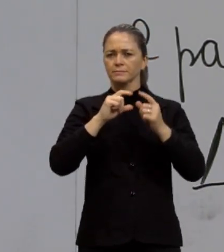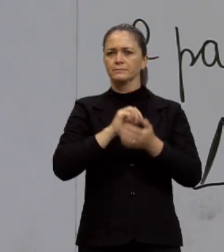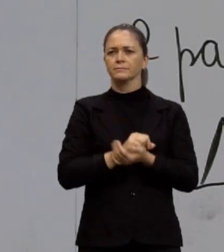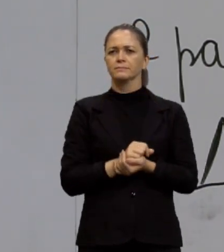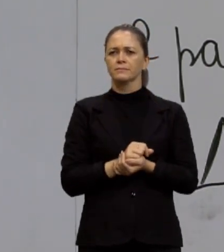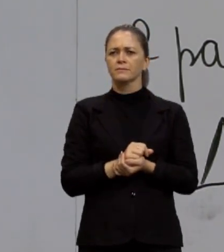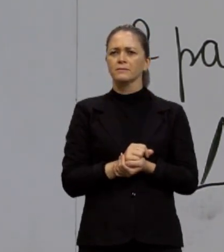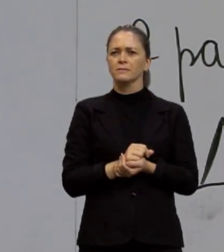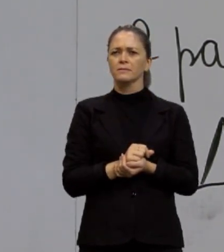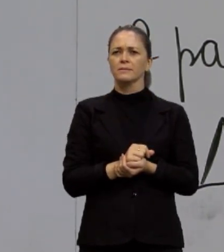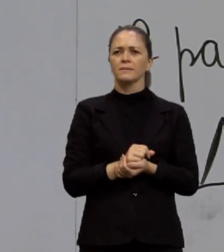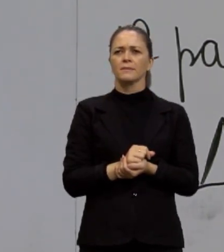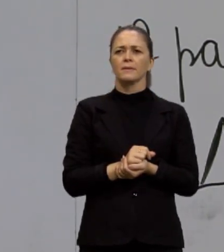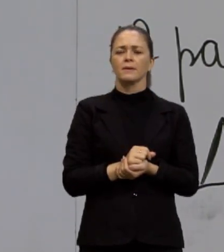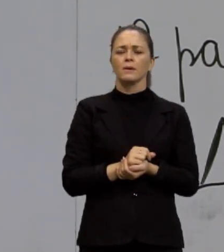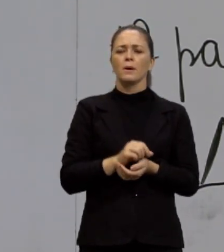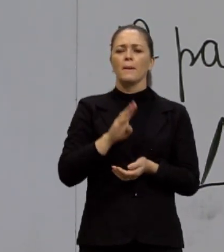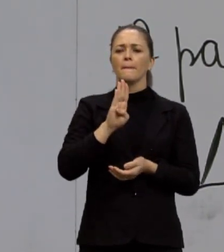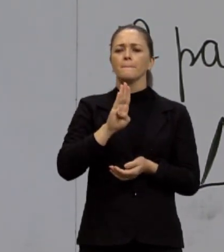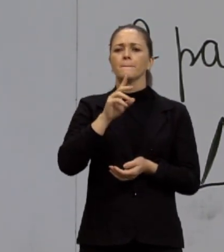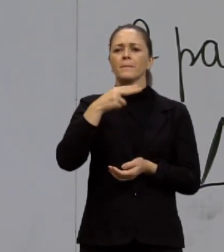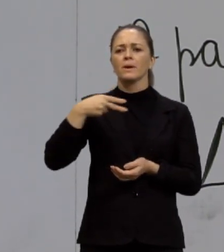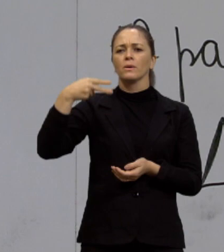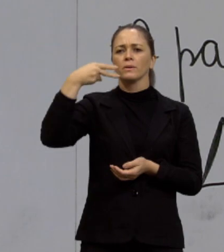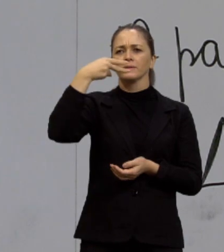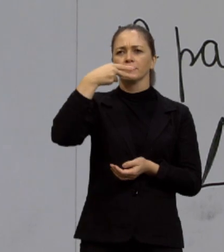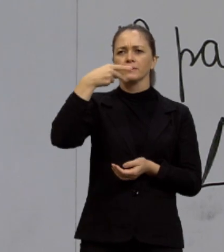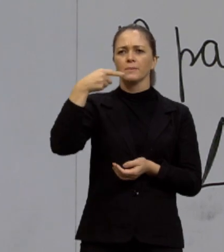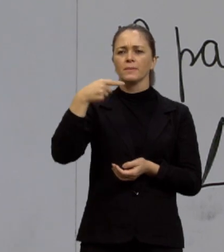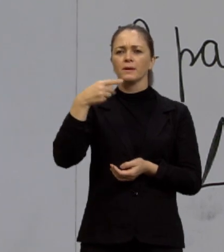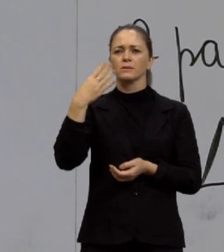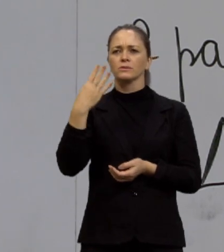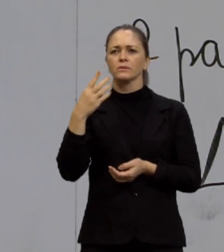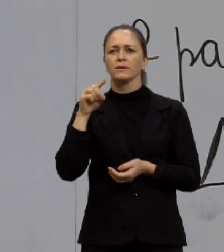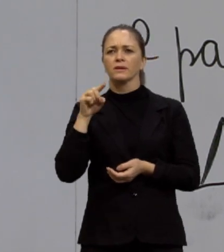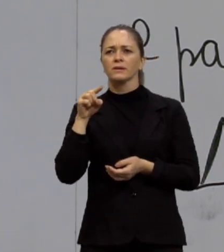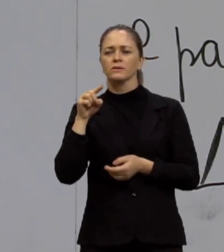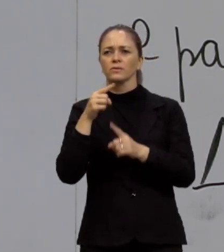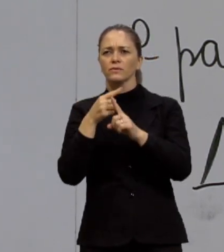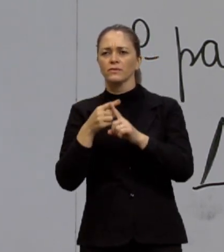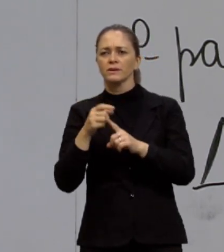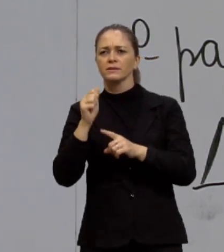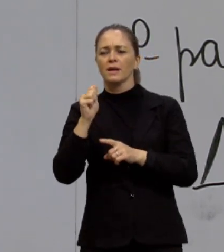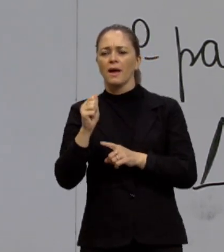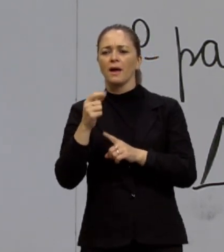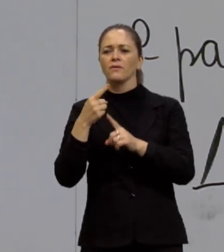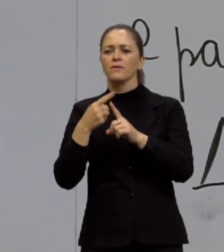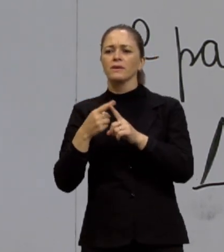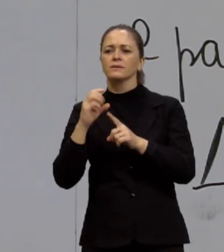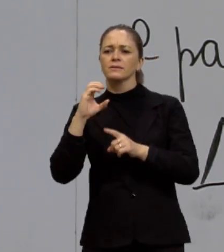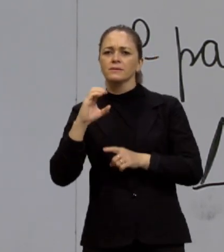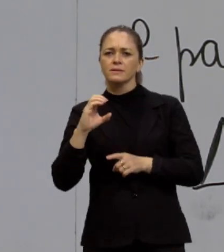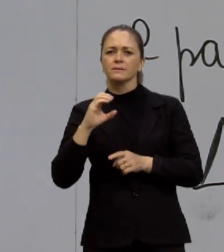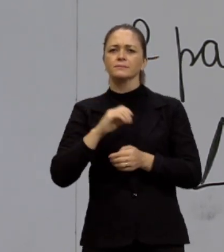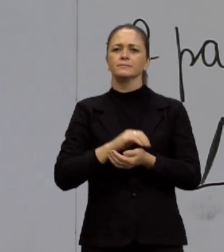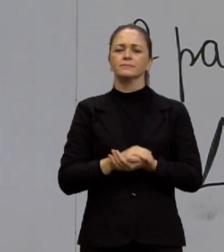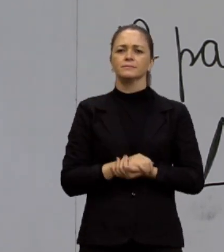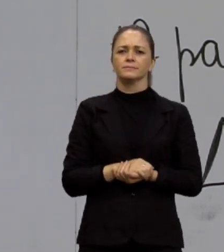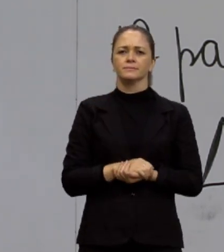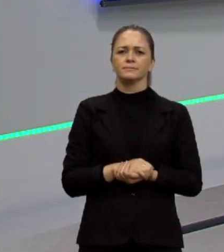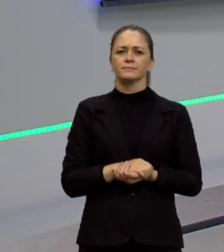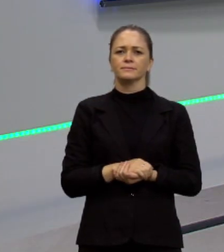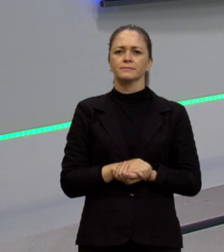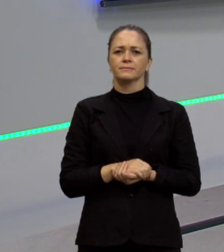Quem é o delta? B ao quadrado menos 4 vezes o termo A vezes o termo